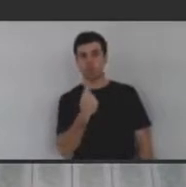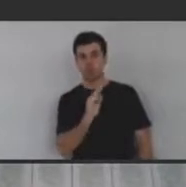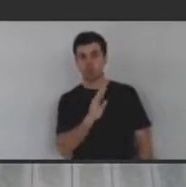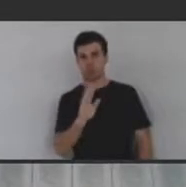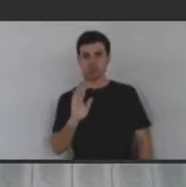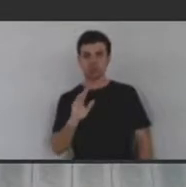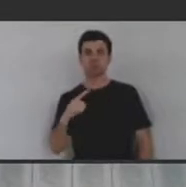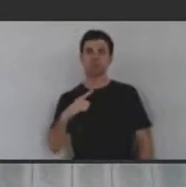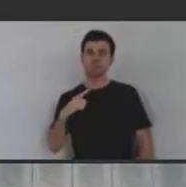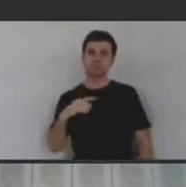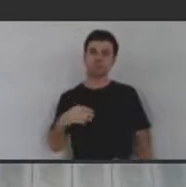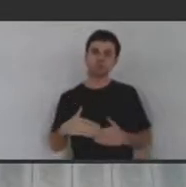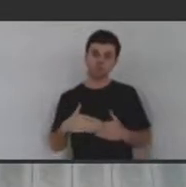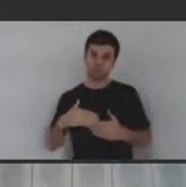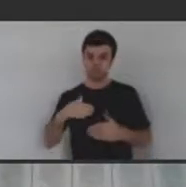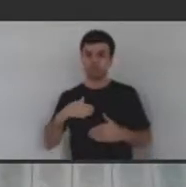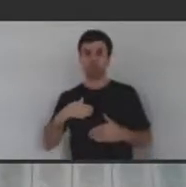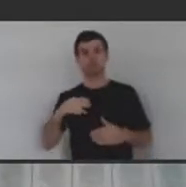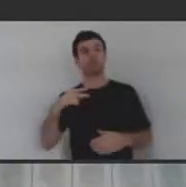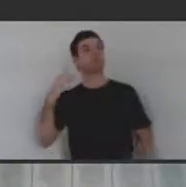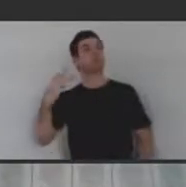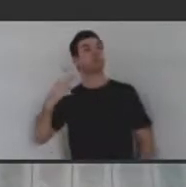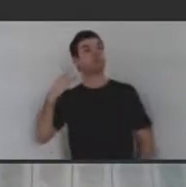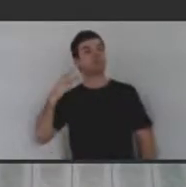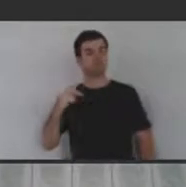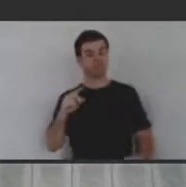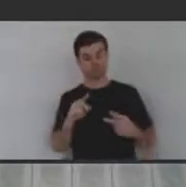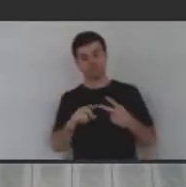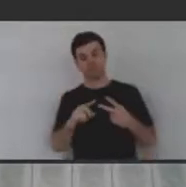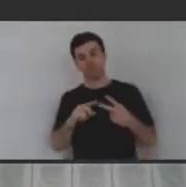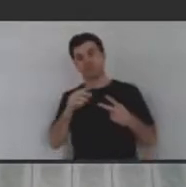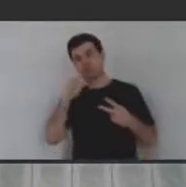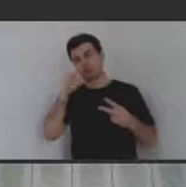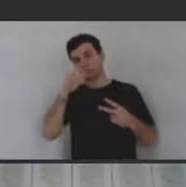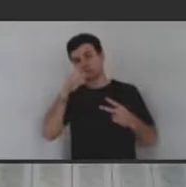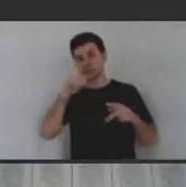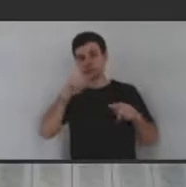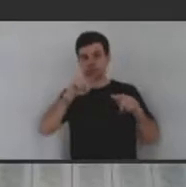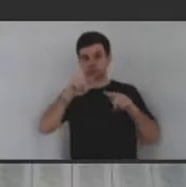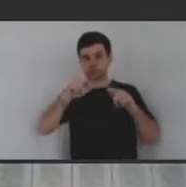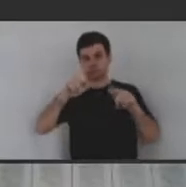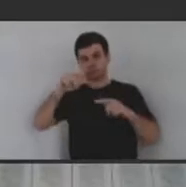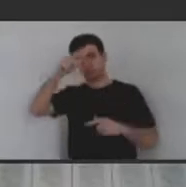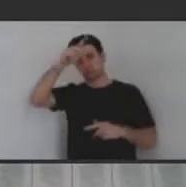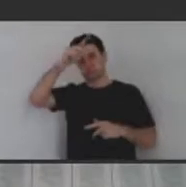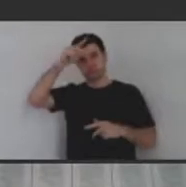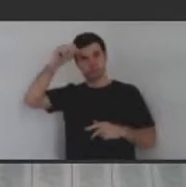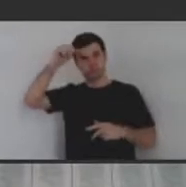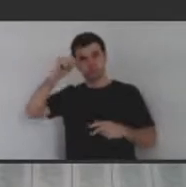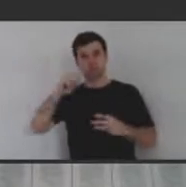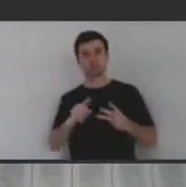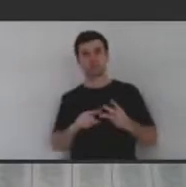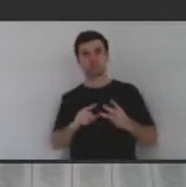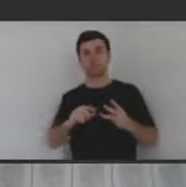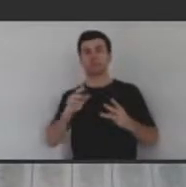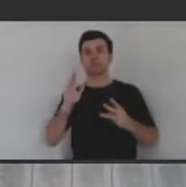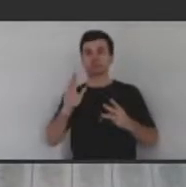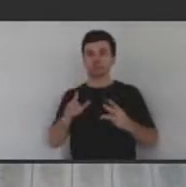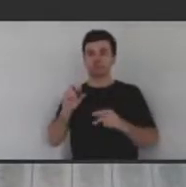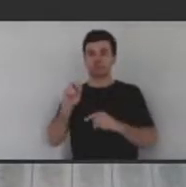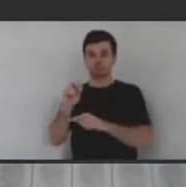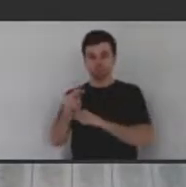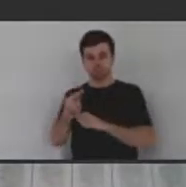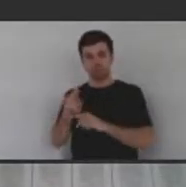Municipal de Sumaré: 1. Vereador. 2. Servidor titular de cargo em comissão. 3. Servidor titular de cargo